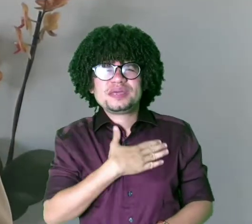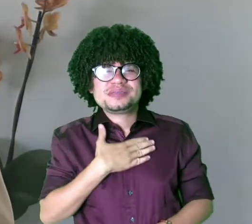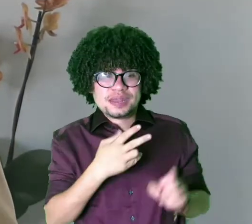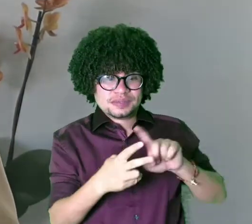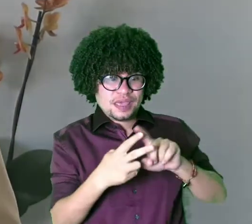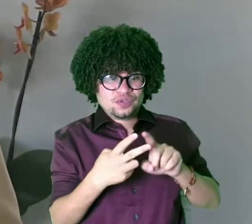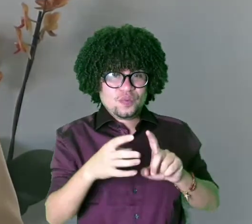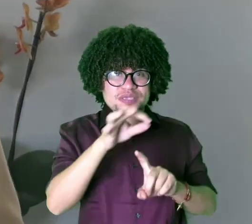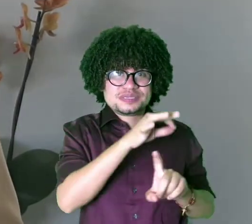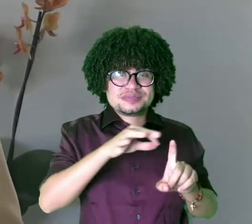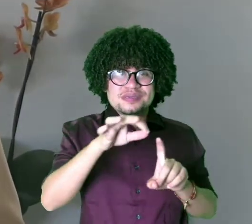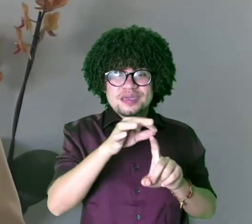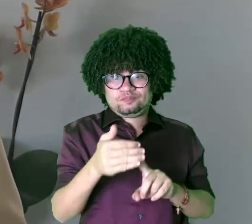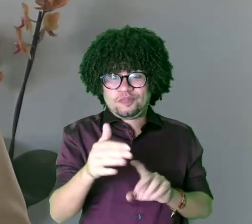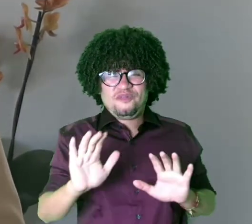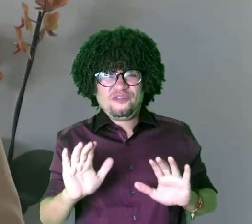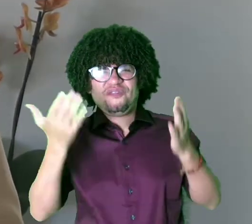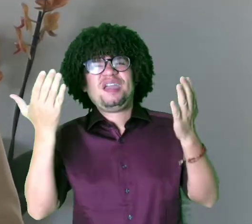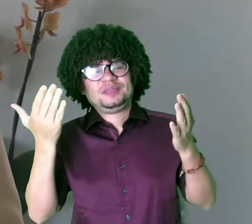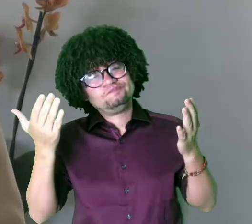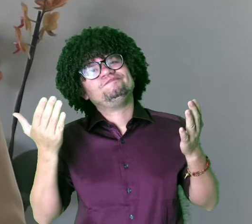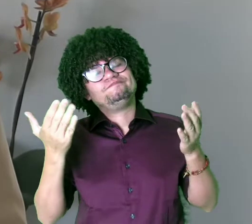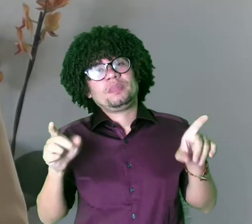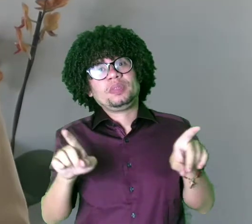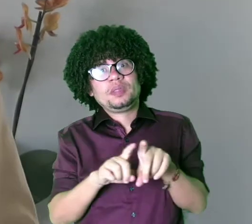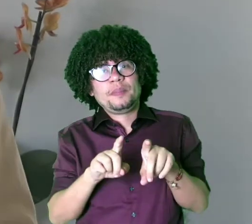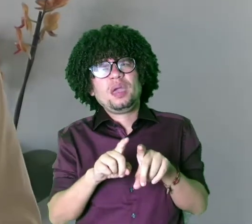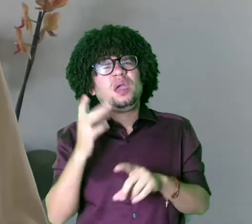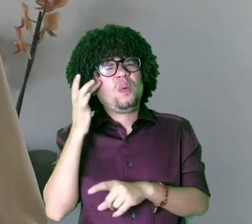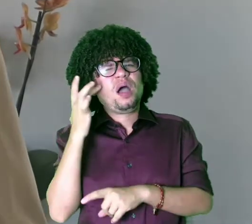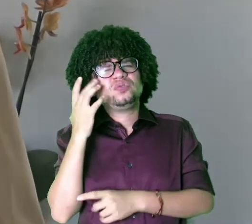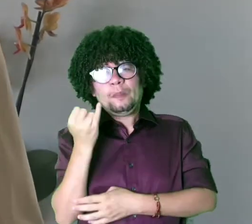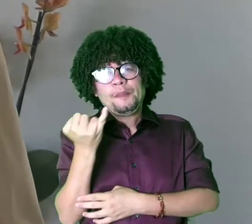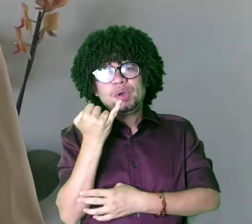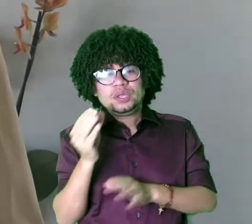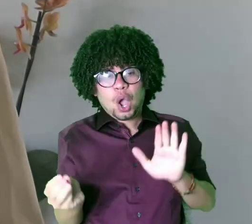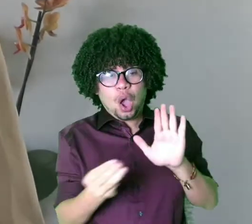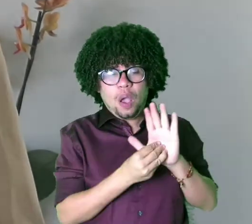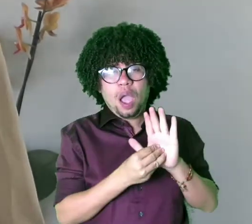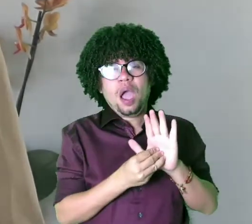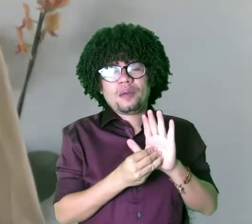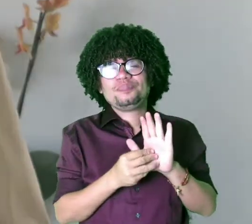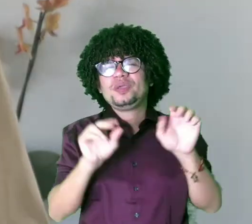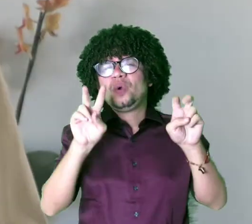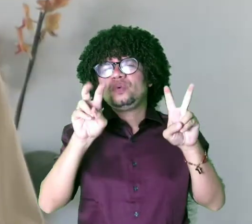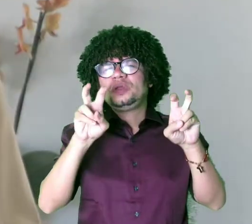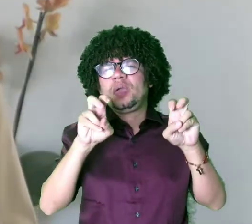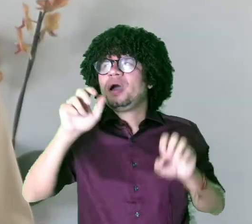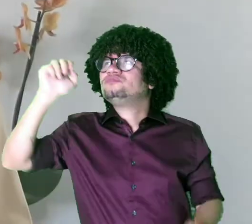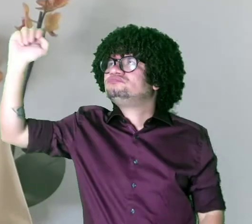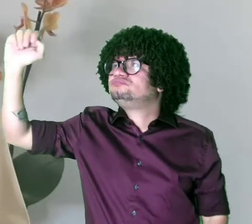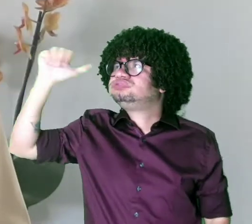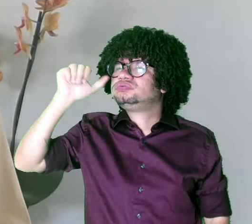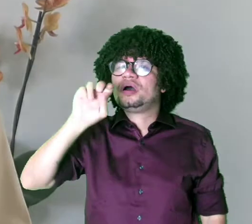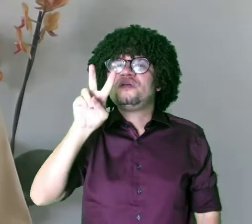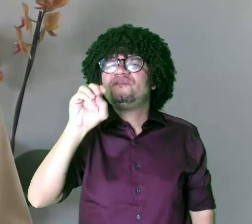nossa festa maior, nós também colocamos o tema das vocações. Então vamos aqui, de